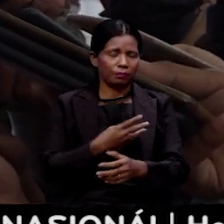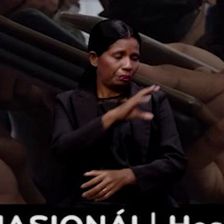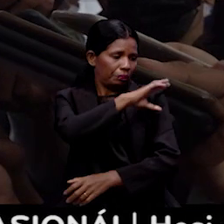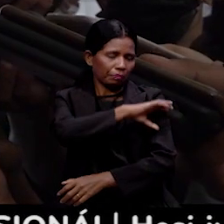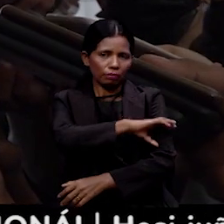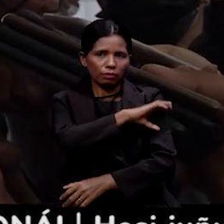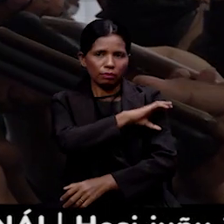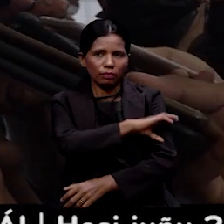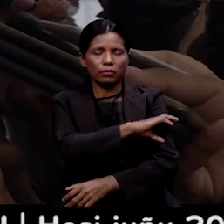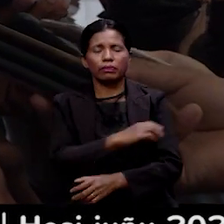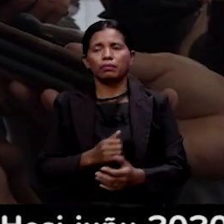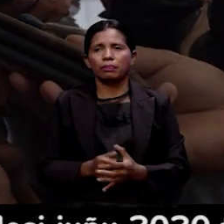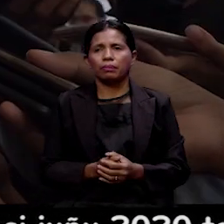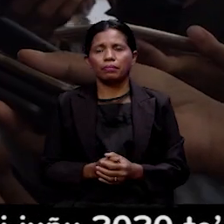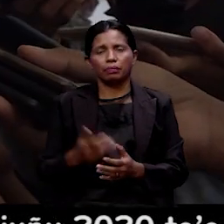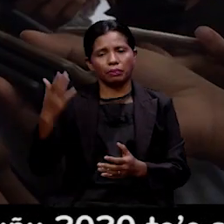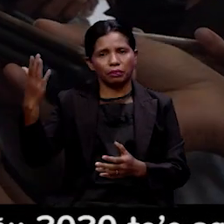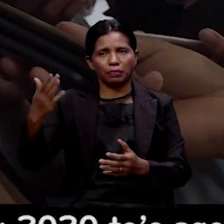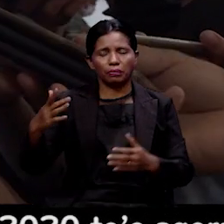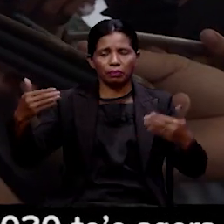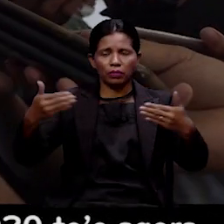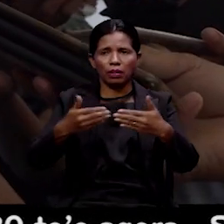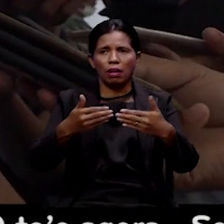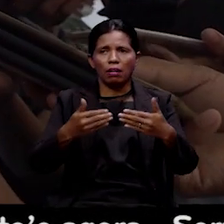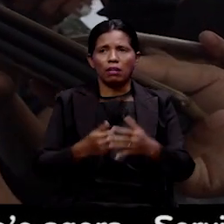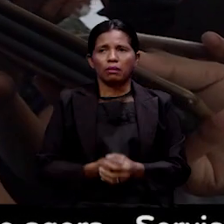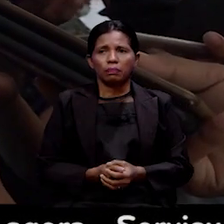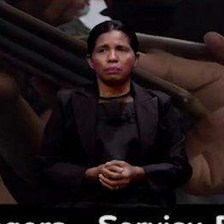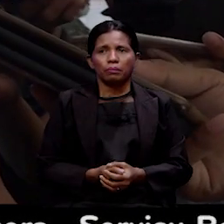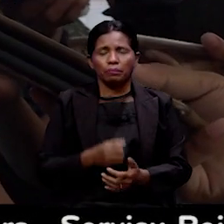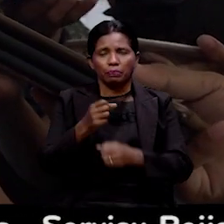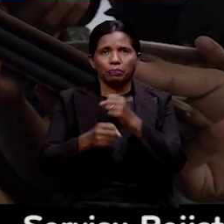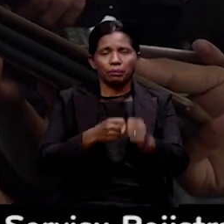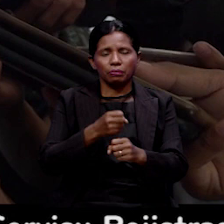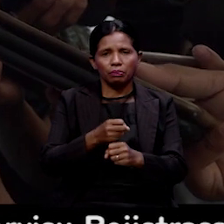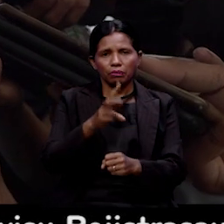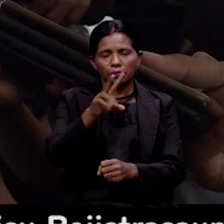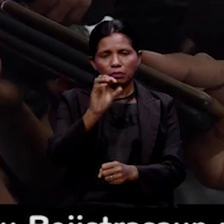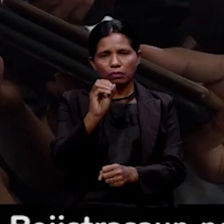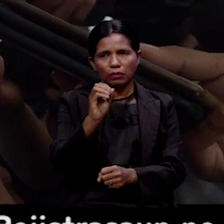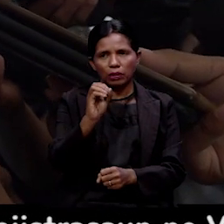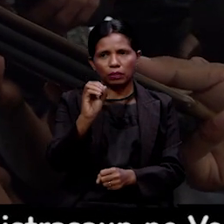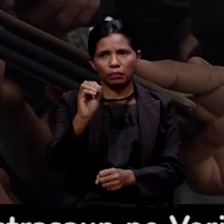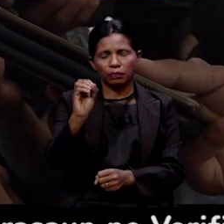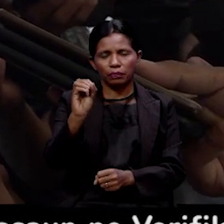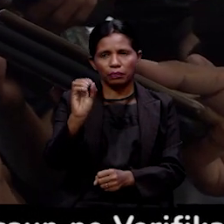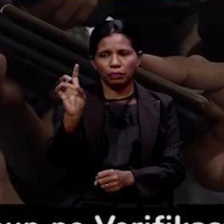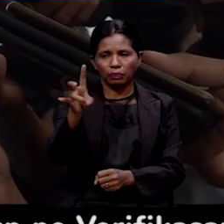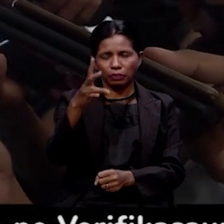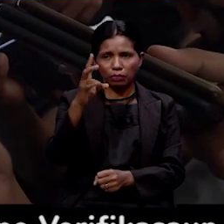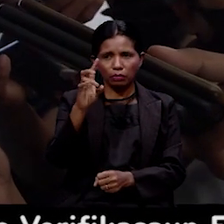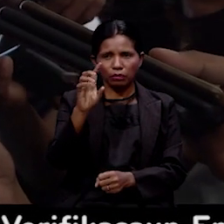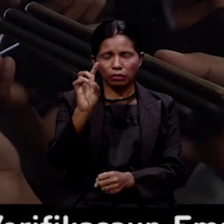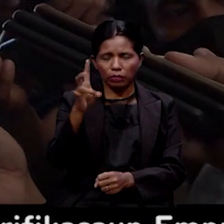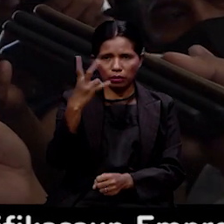a fronteira. E a Tinan, Rihun Rua, Sanulu Resin Hitu, Australia